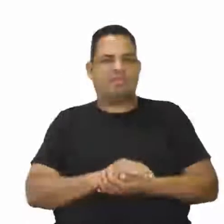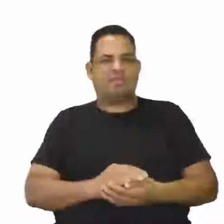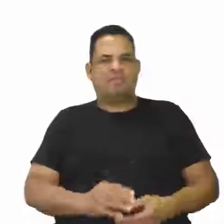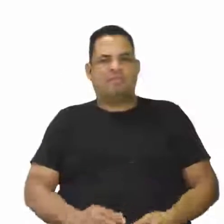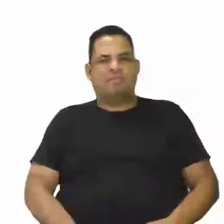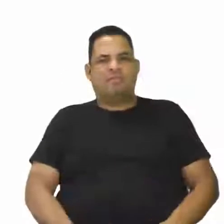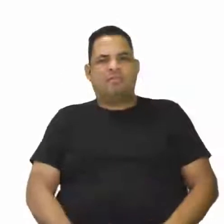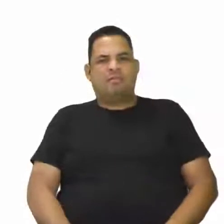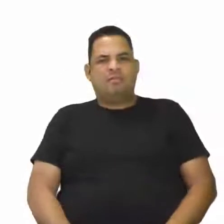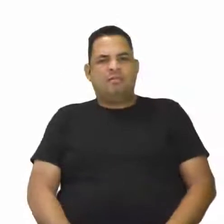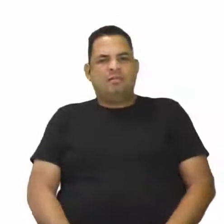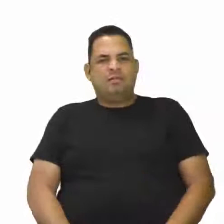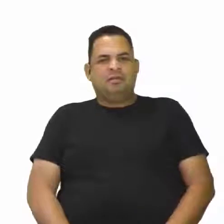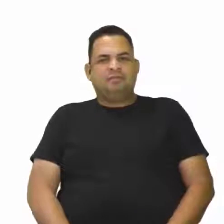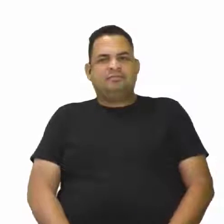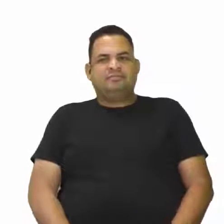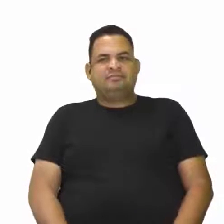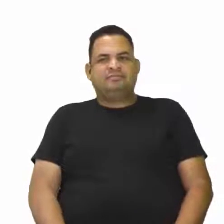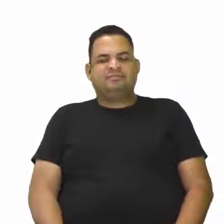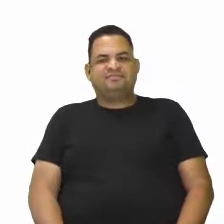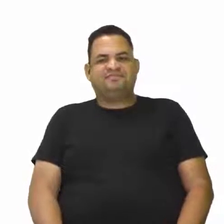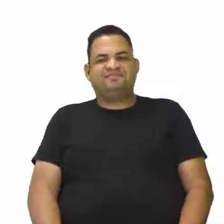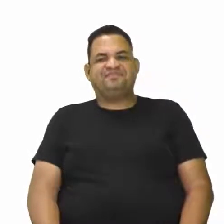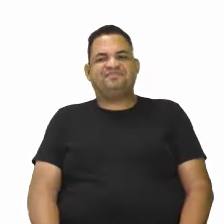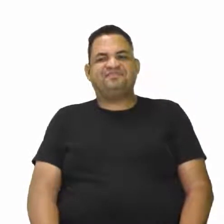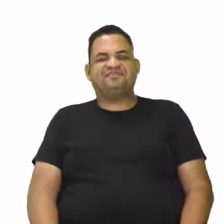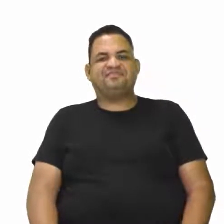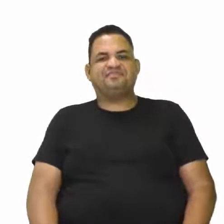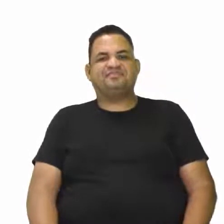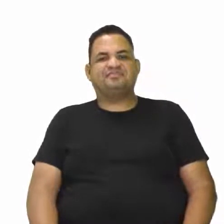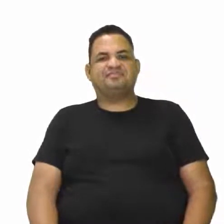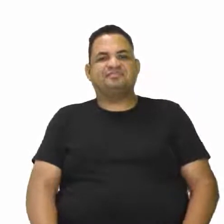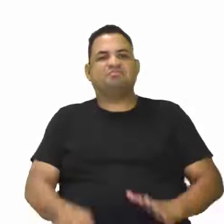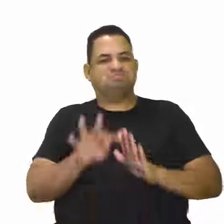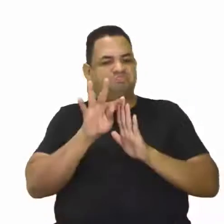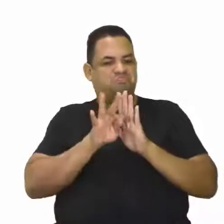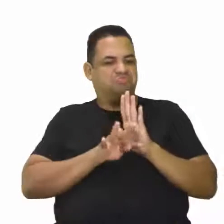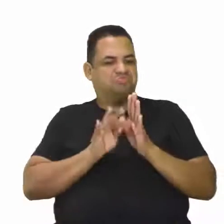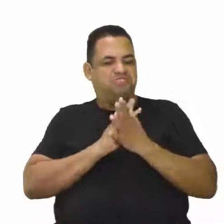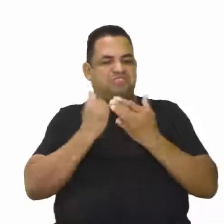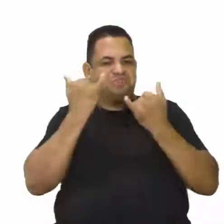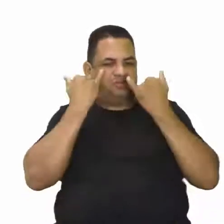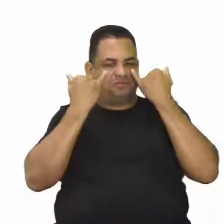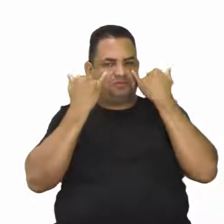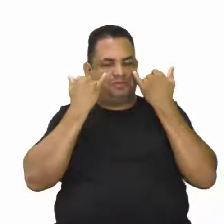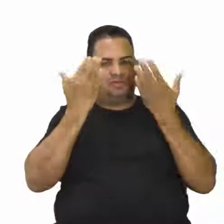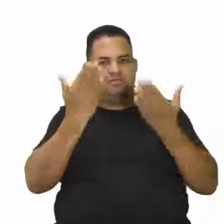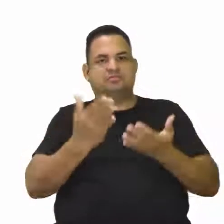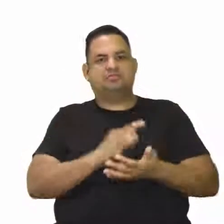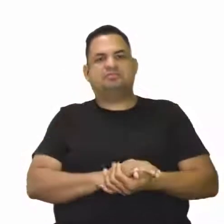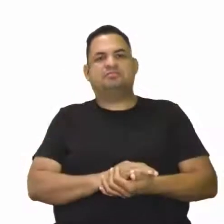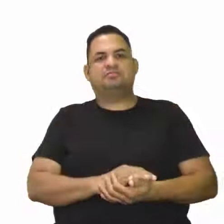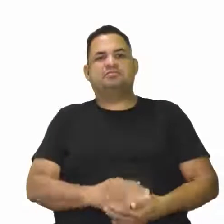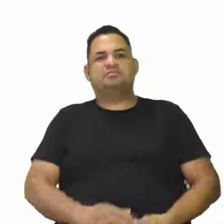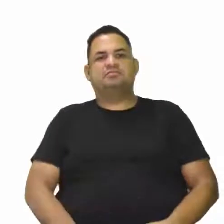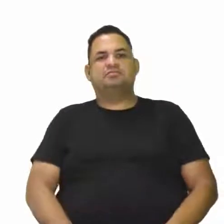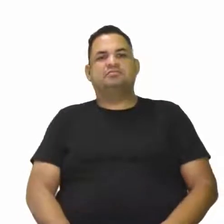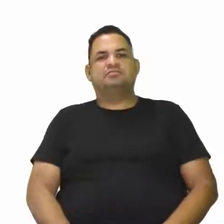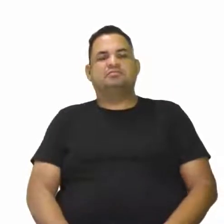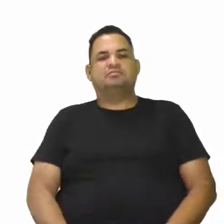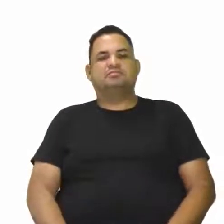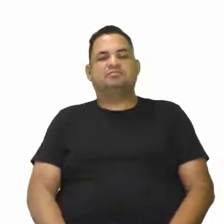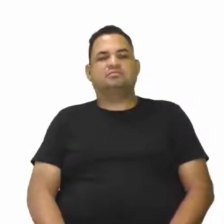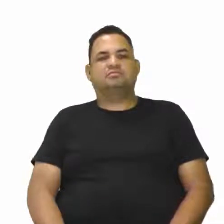Mais um textão, né? Mais um textão. E é um texto informativo. Revolução na